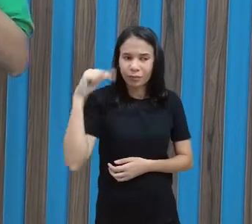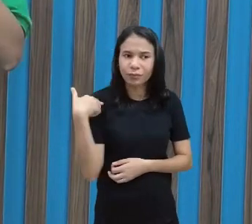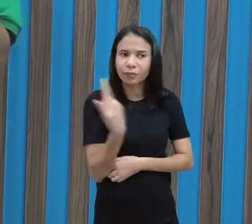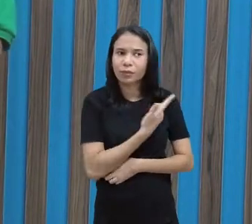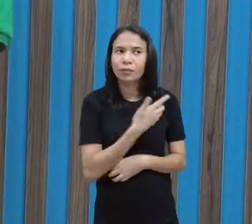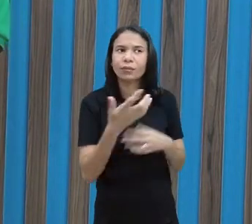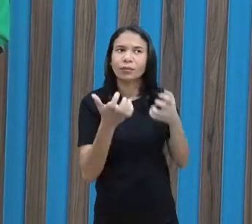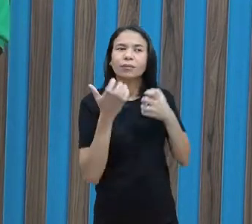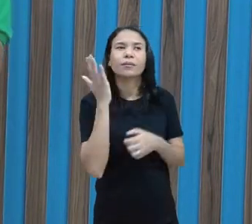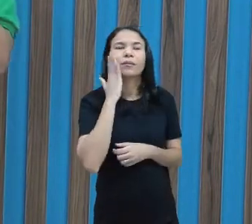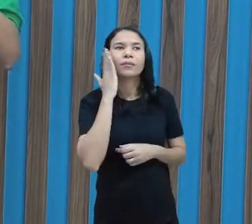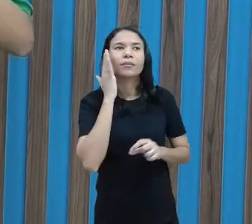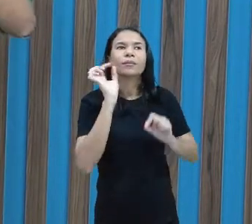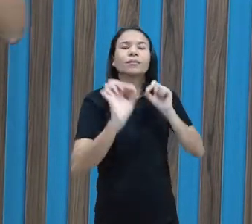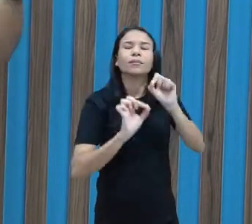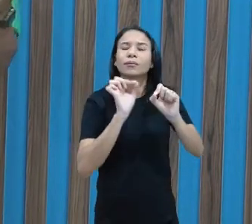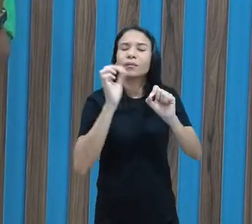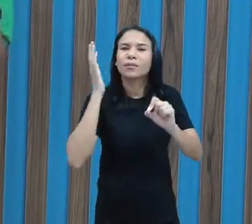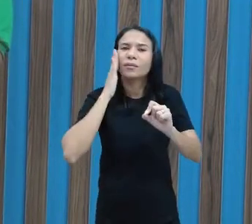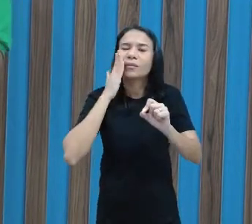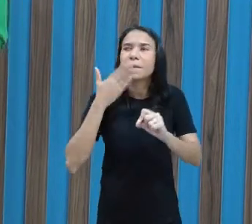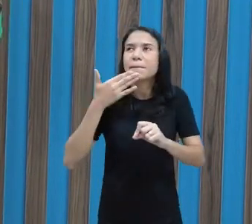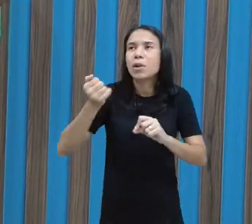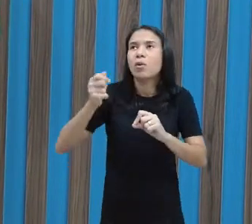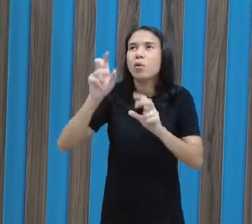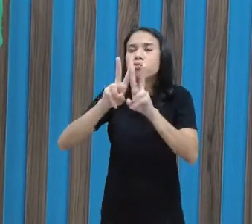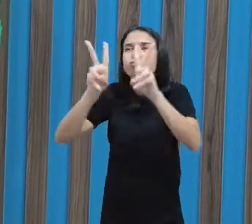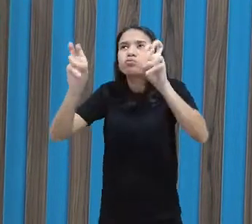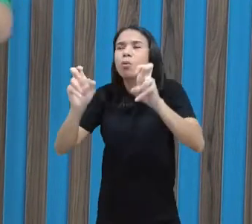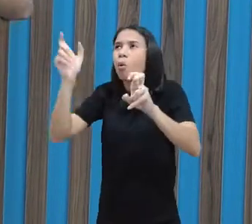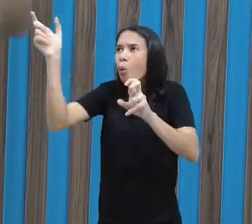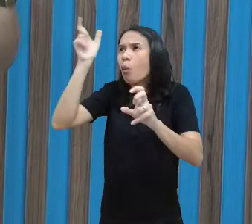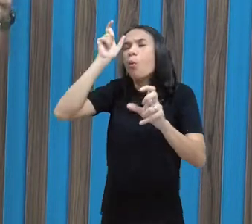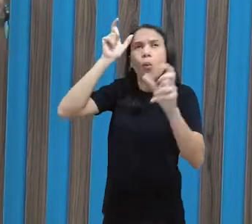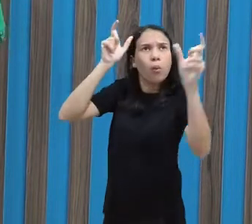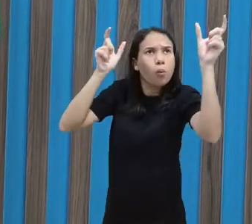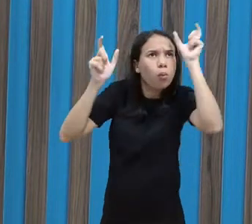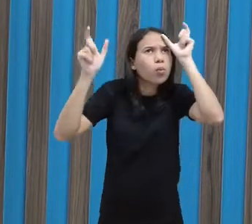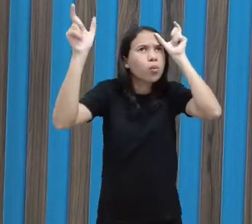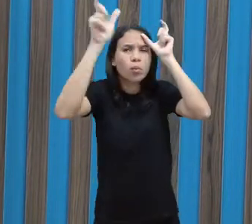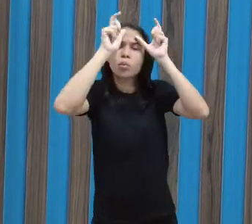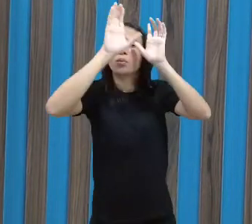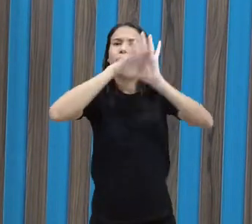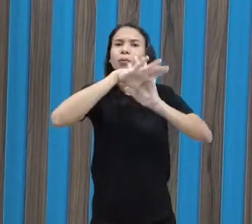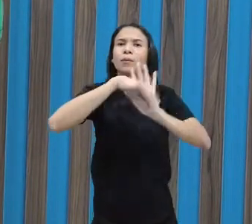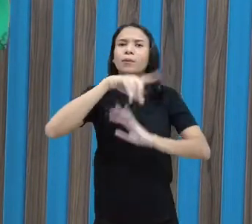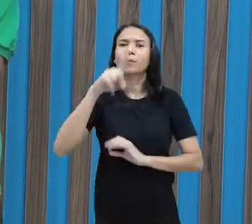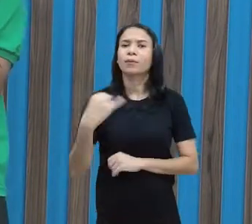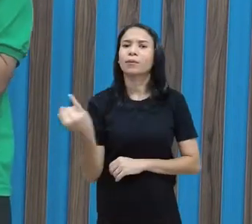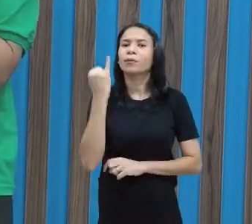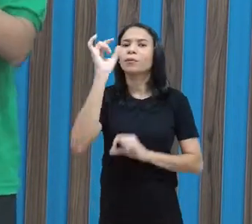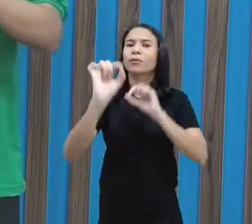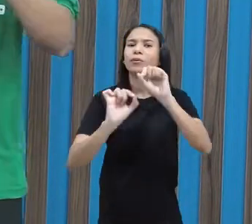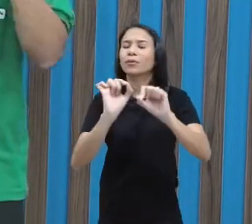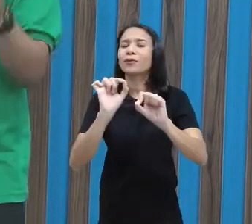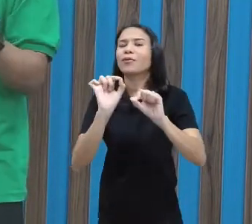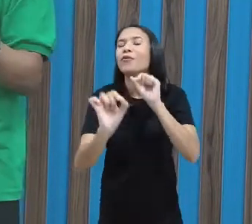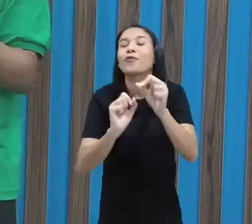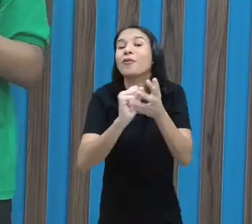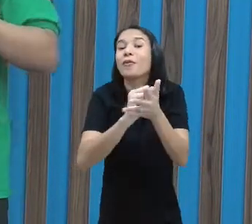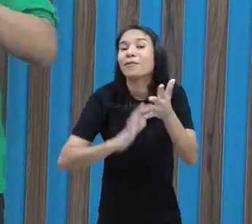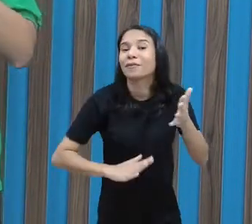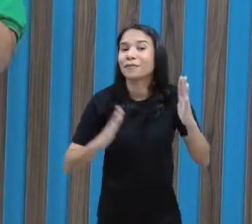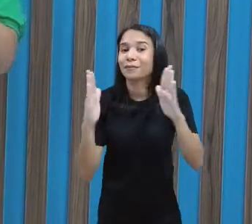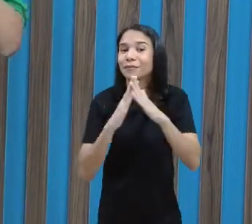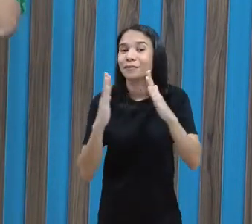buscar entender, né, cada vez mais essas coisas, esses assuntos, né? A gente falou um monte de conceito aqui, então o que é fundamental, qual é a tarefinha de casa para